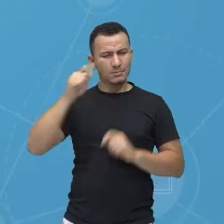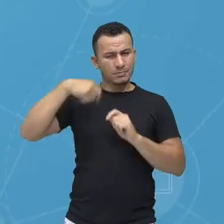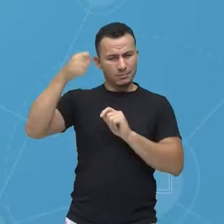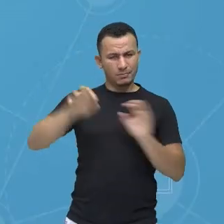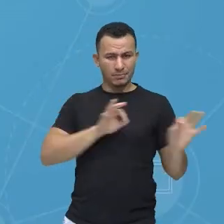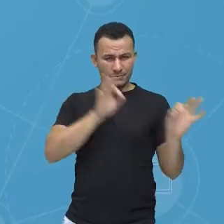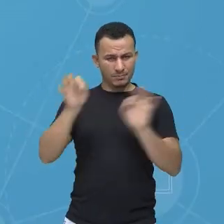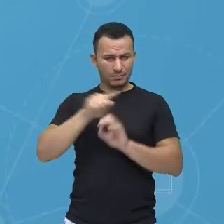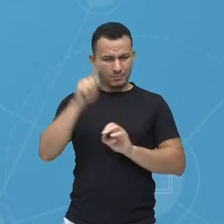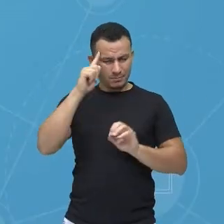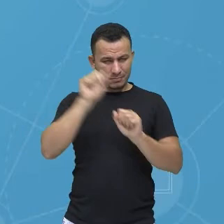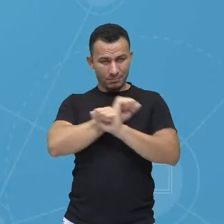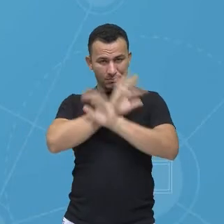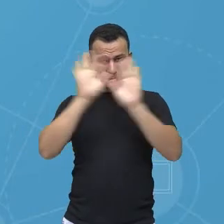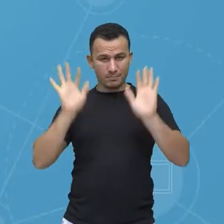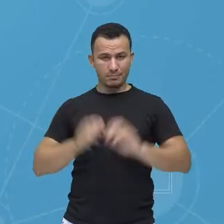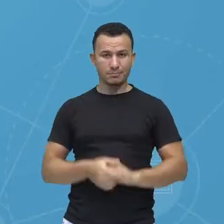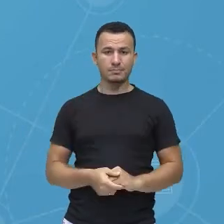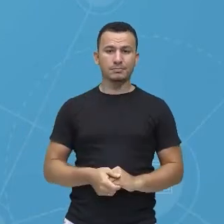vídeo.